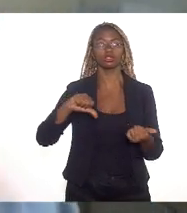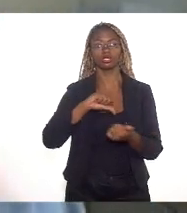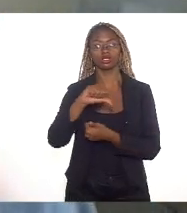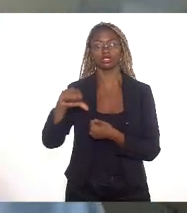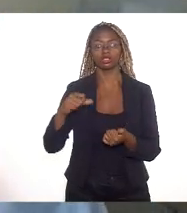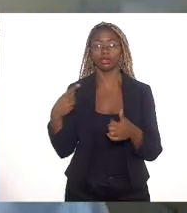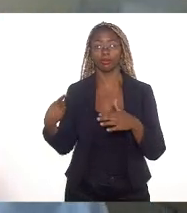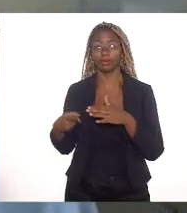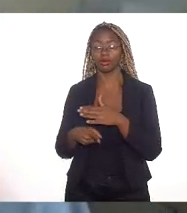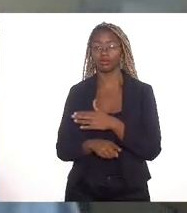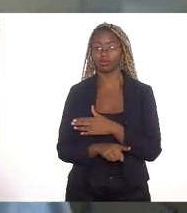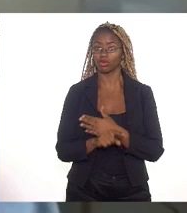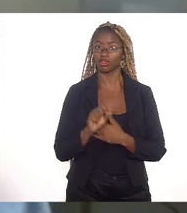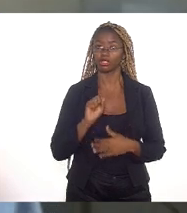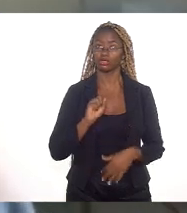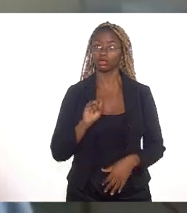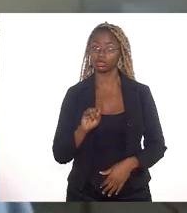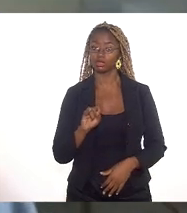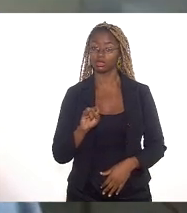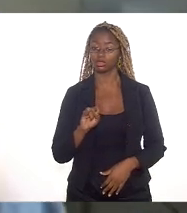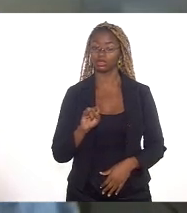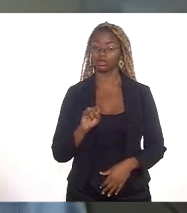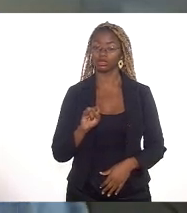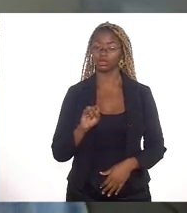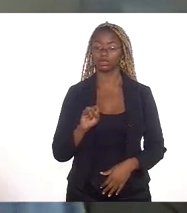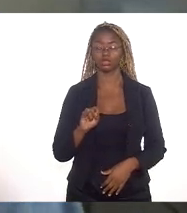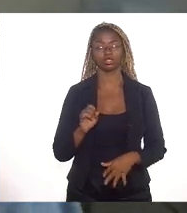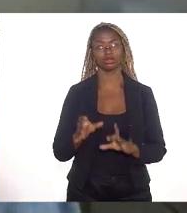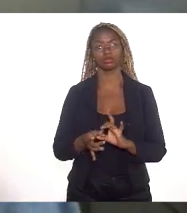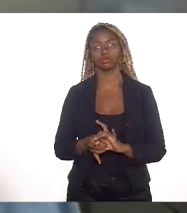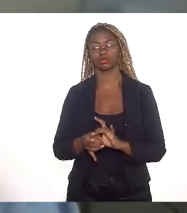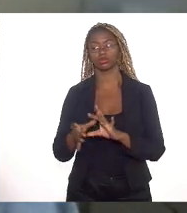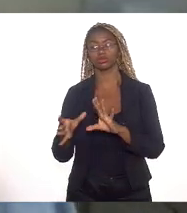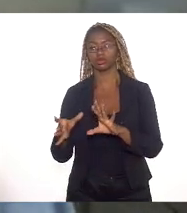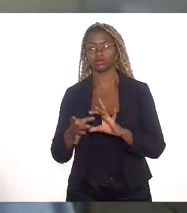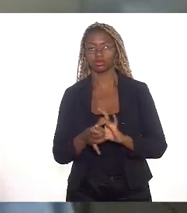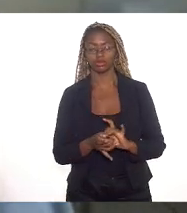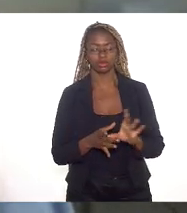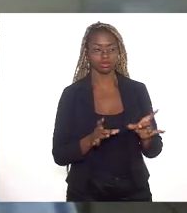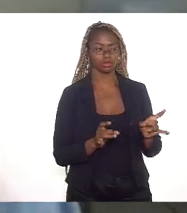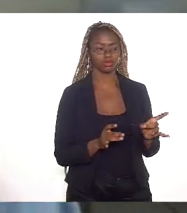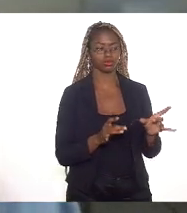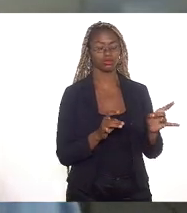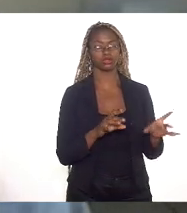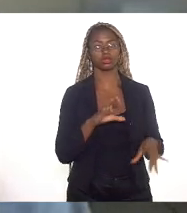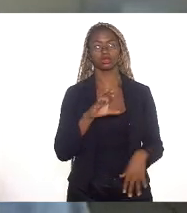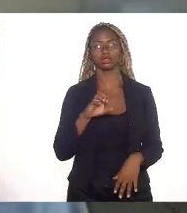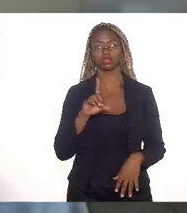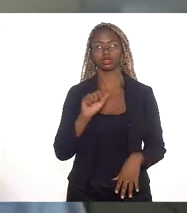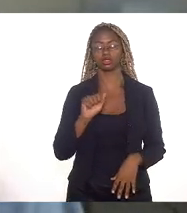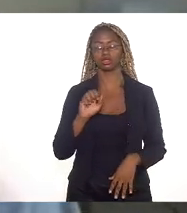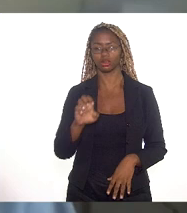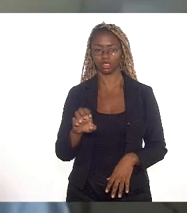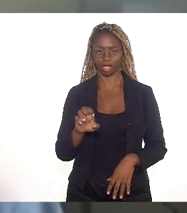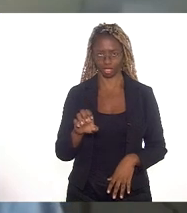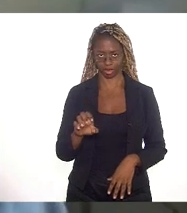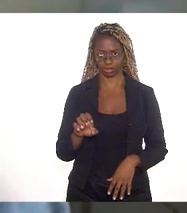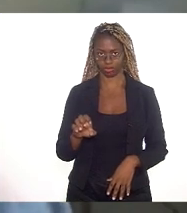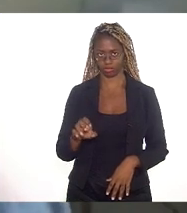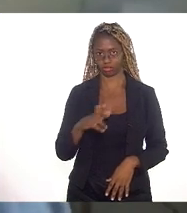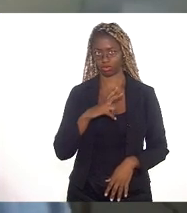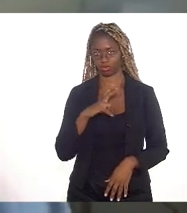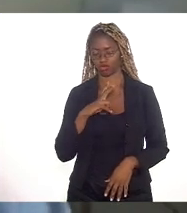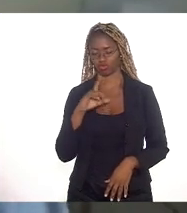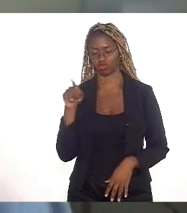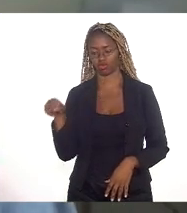profunda caso a concessão da SEDAE e da iniciativa privada venha a ocorrer.